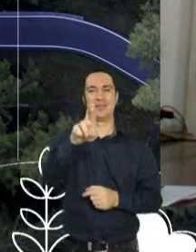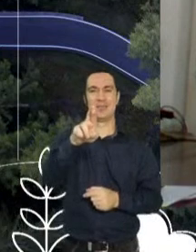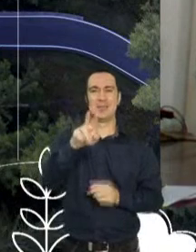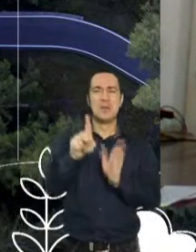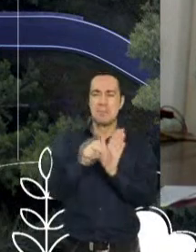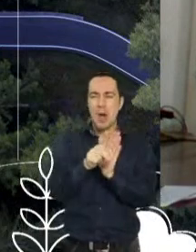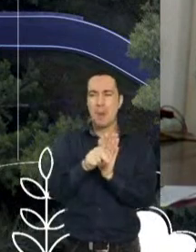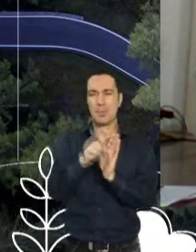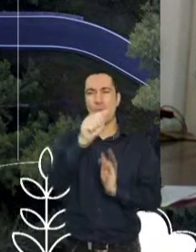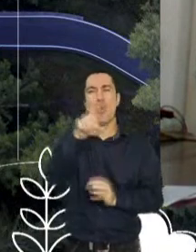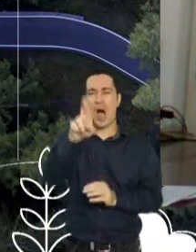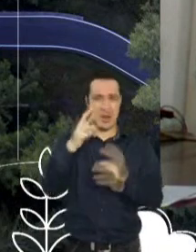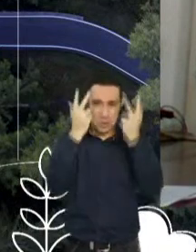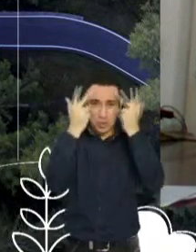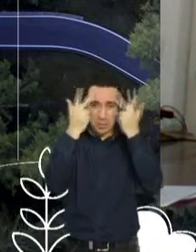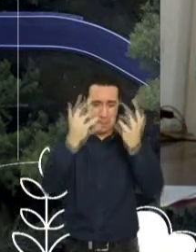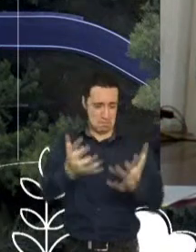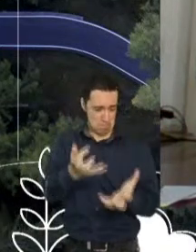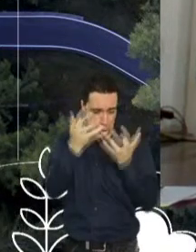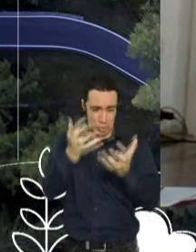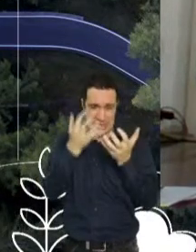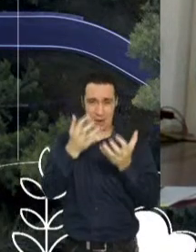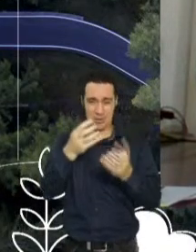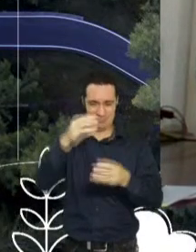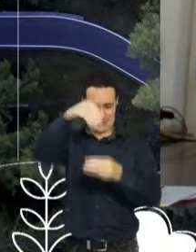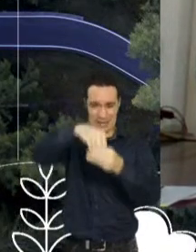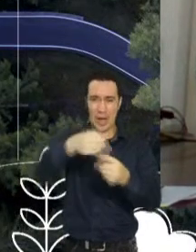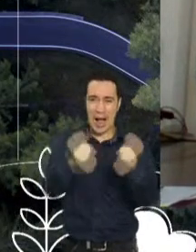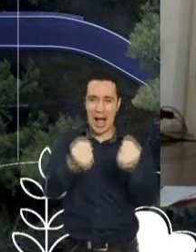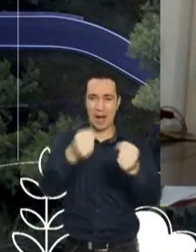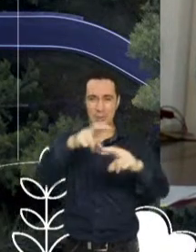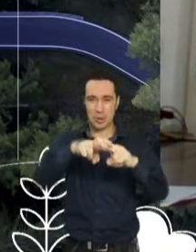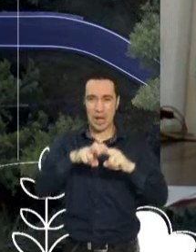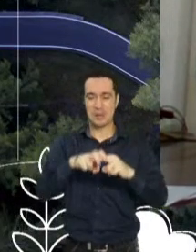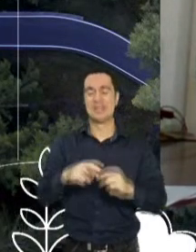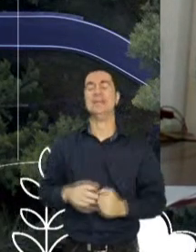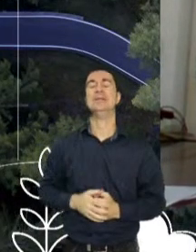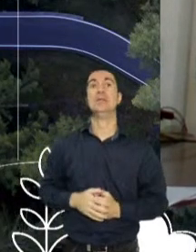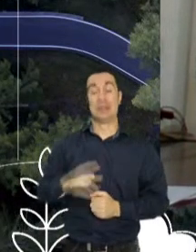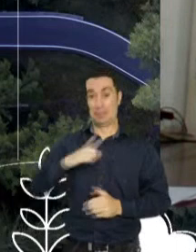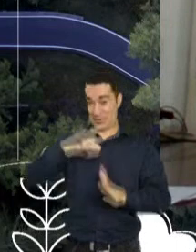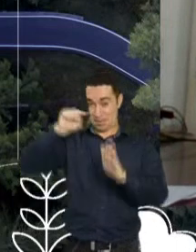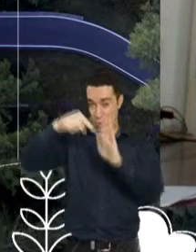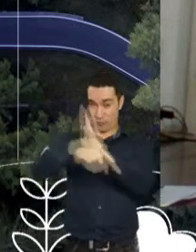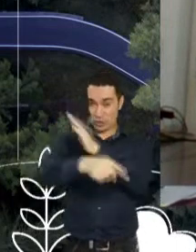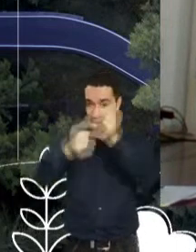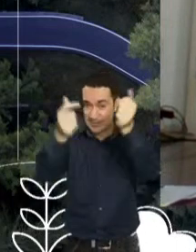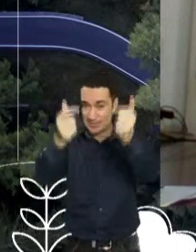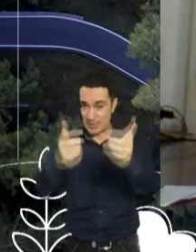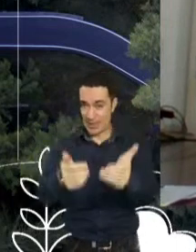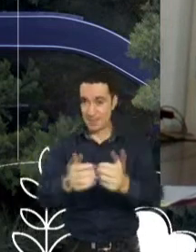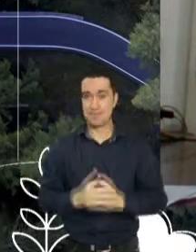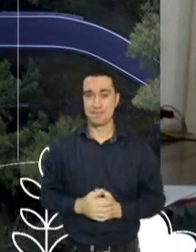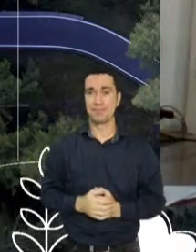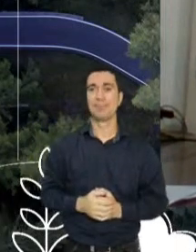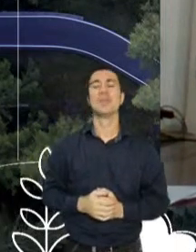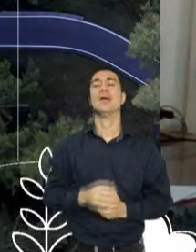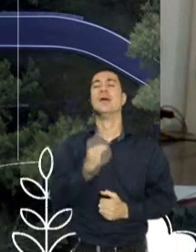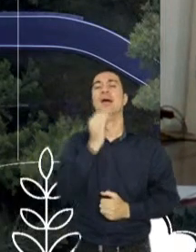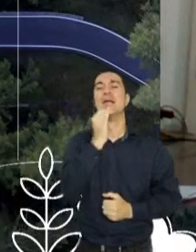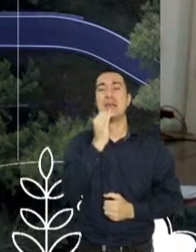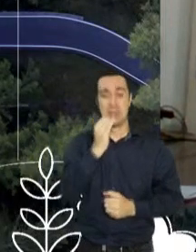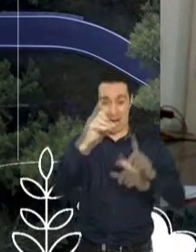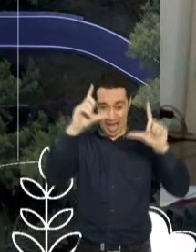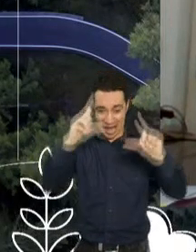queima incompleta de combustível. E aí tem uma boa oportunidade que quer se colocar. Para